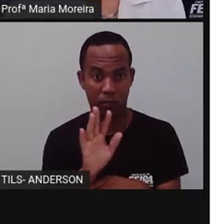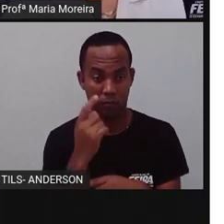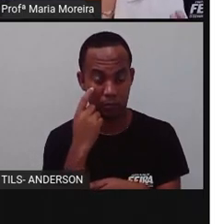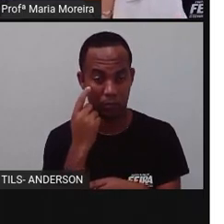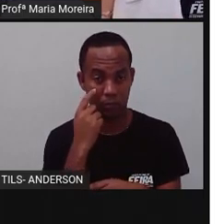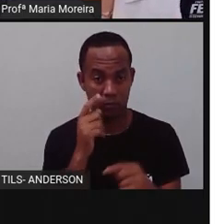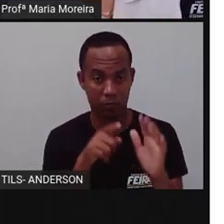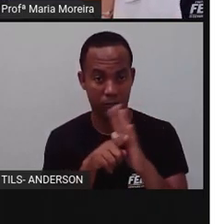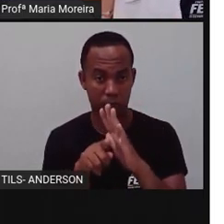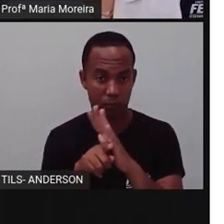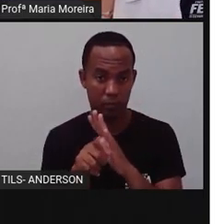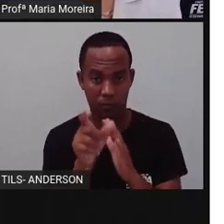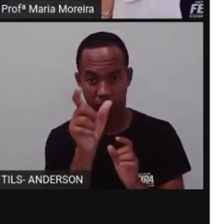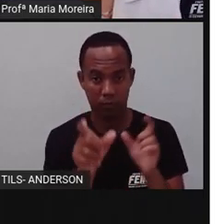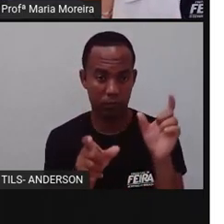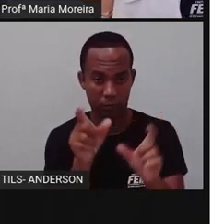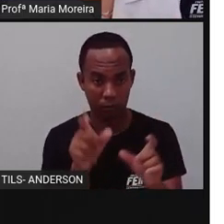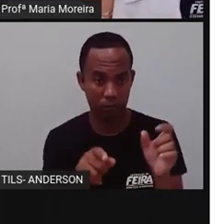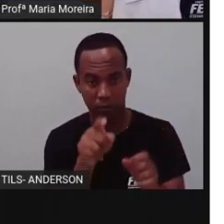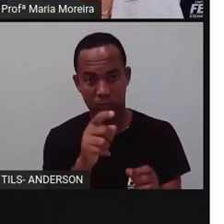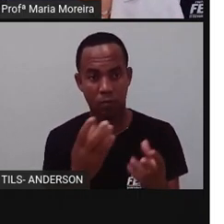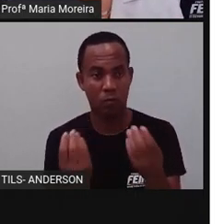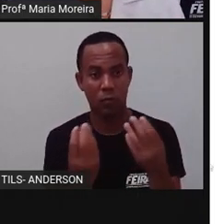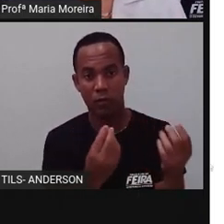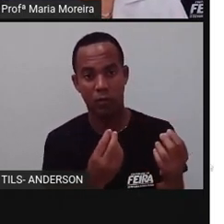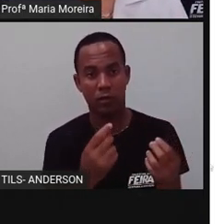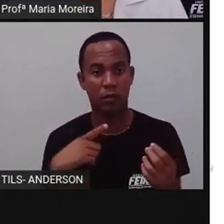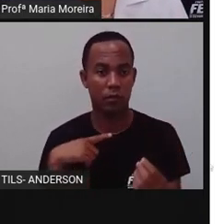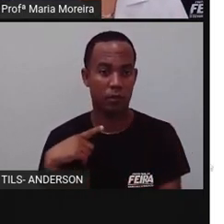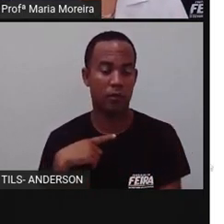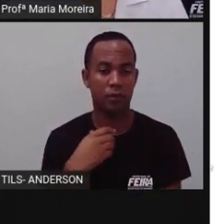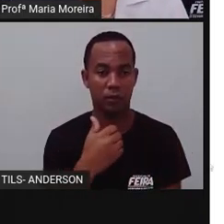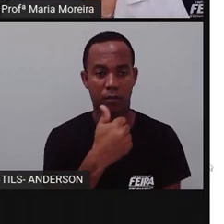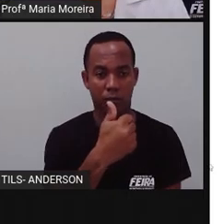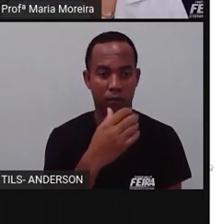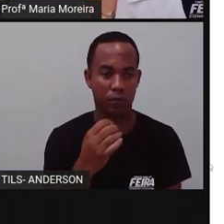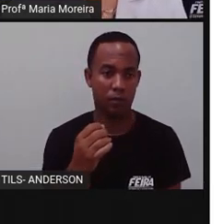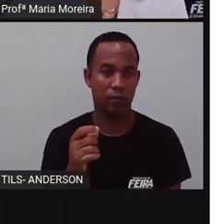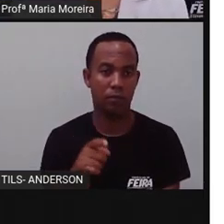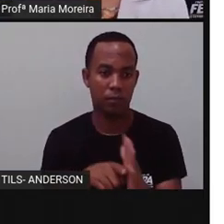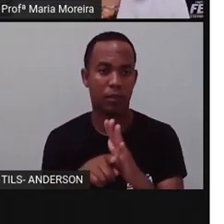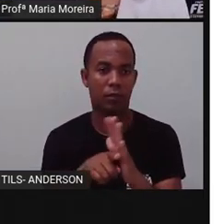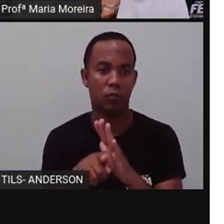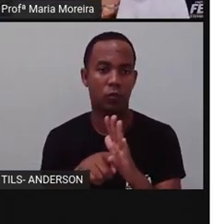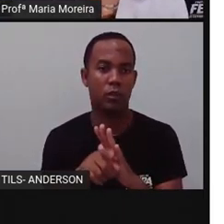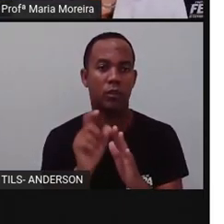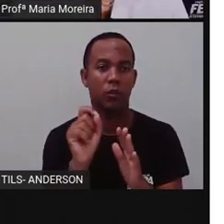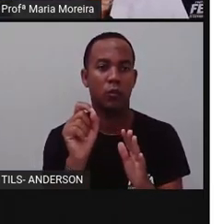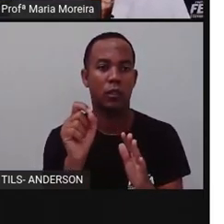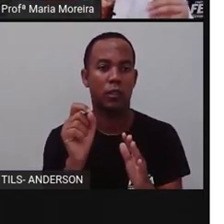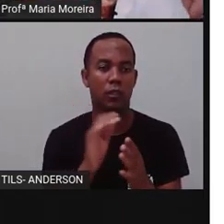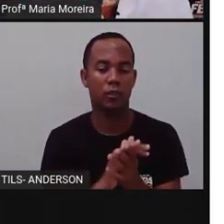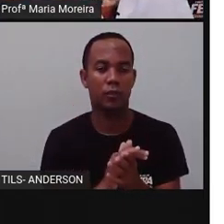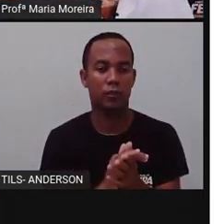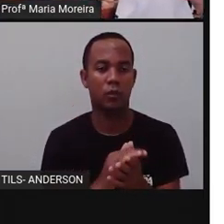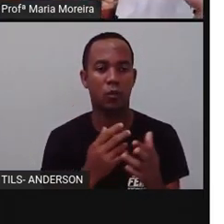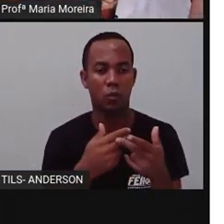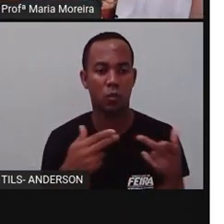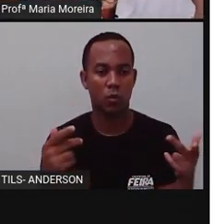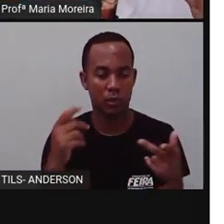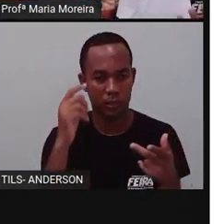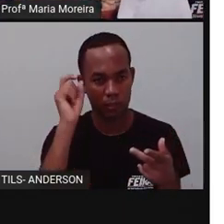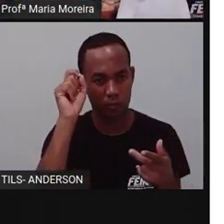questionamentos, quanto nesses aqui, nesses dois, são o quê? 10 questionamentos, a Pró está trazendo para vocês, né, coisas que